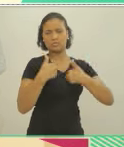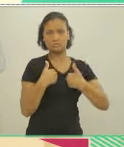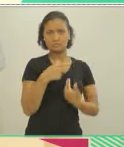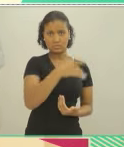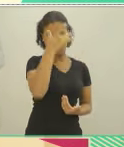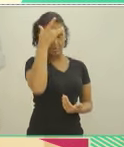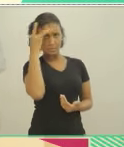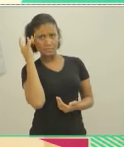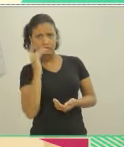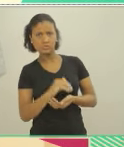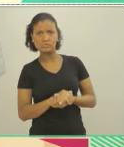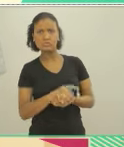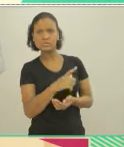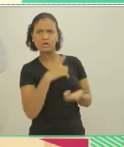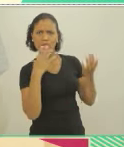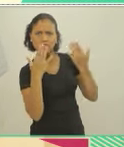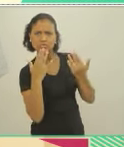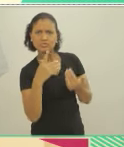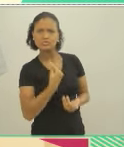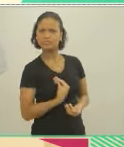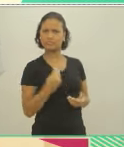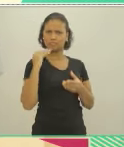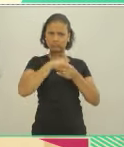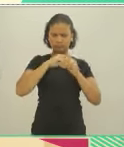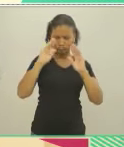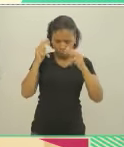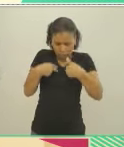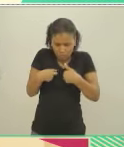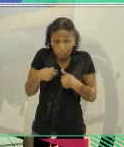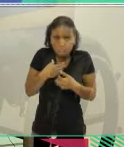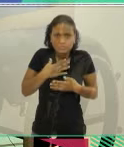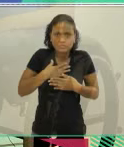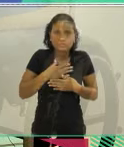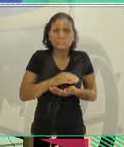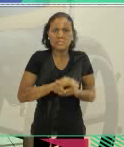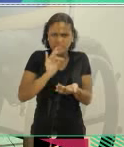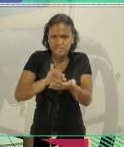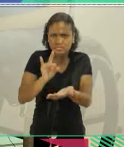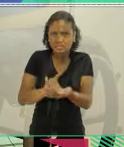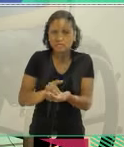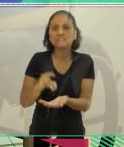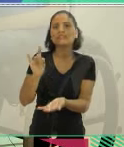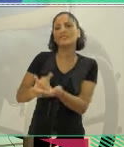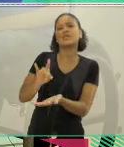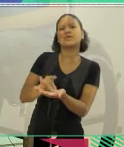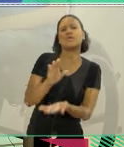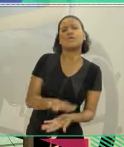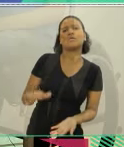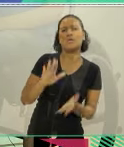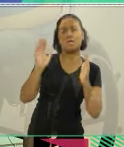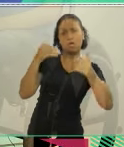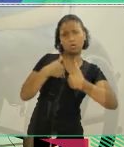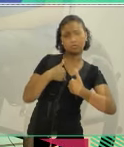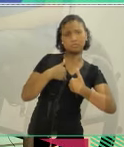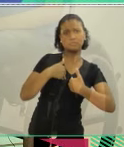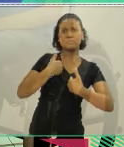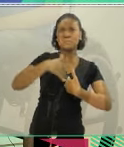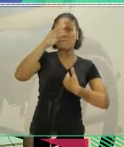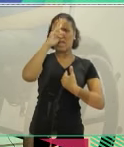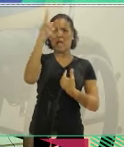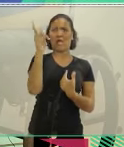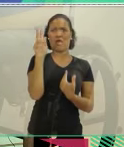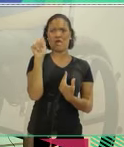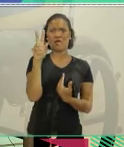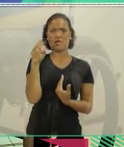os autistas vivem num mundo próprio. Isso é um mito ou é verdade? Na verdade, uma criança com um autismo mais grave, ele acaba